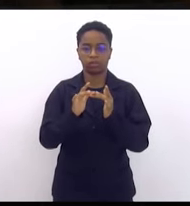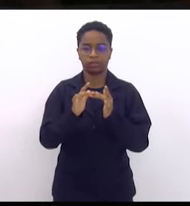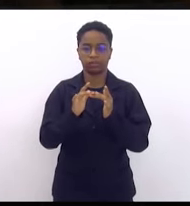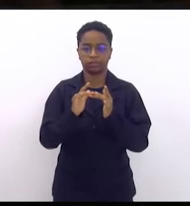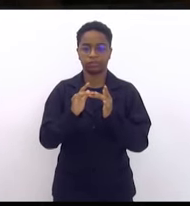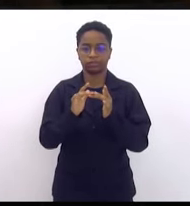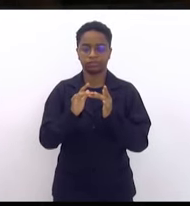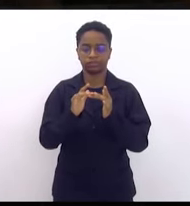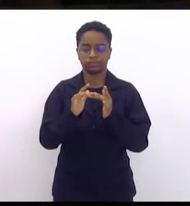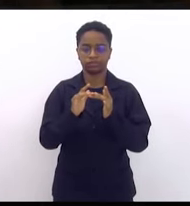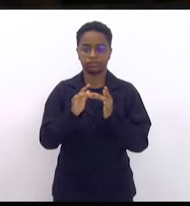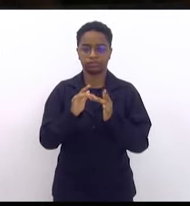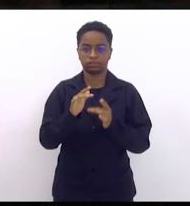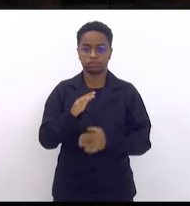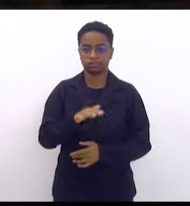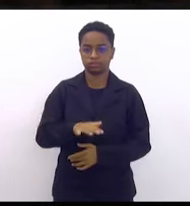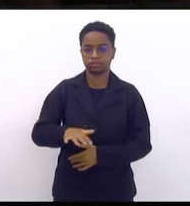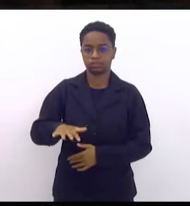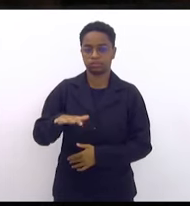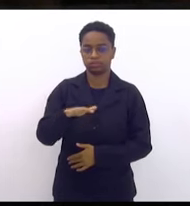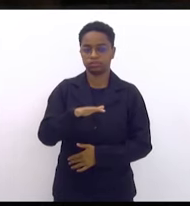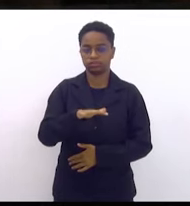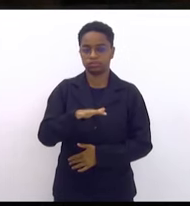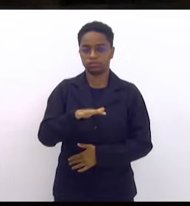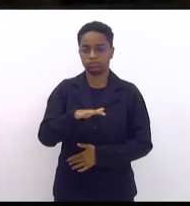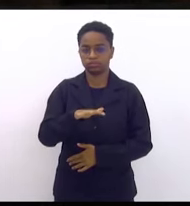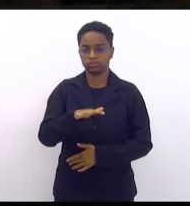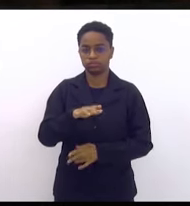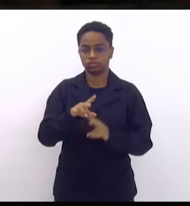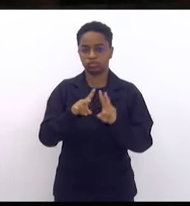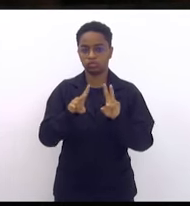em relação ao crime